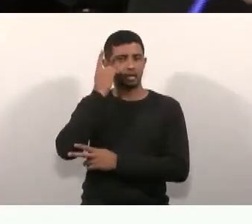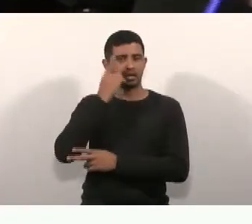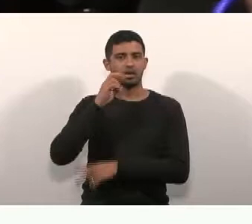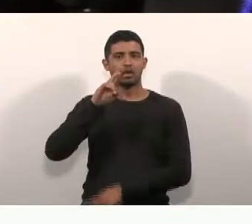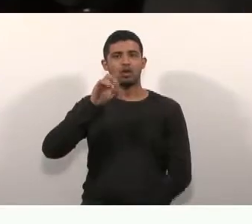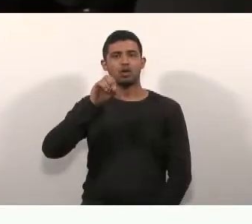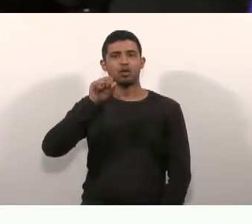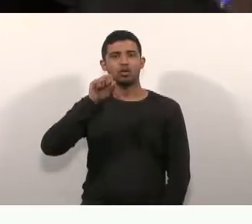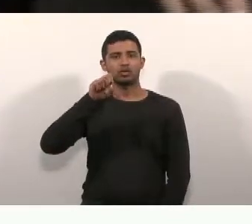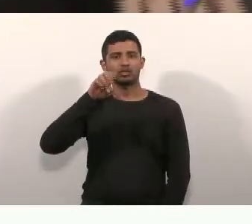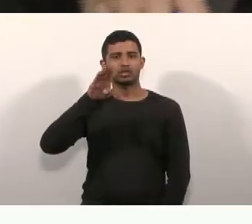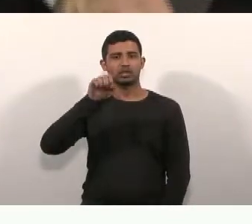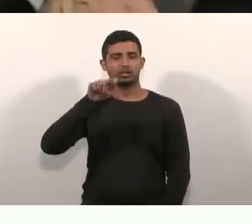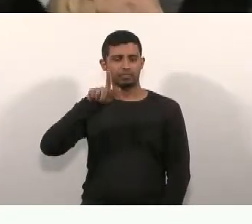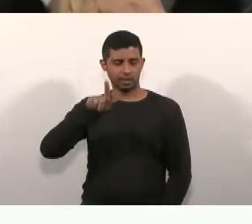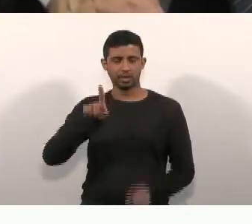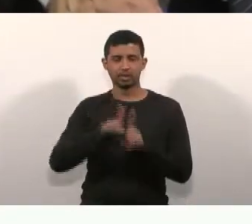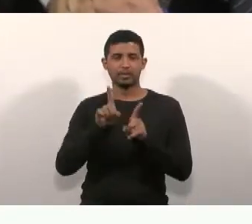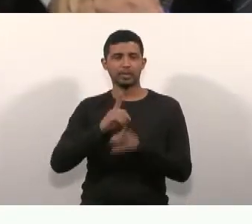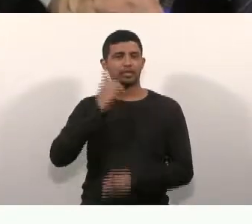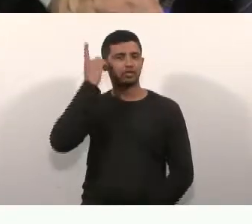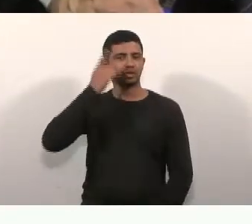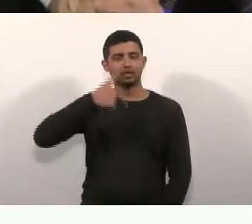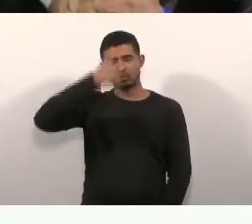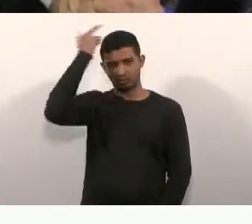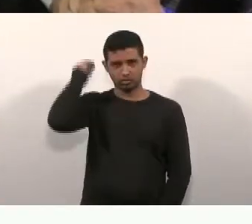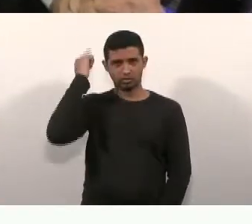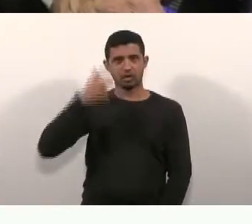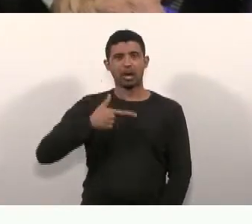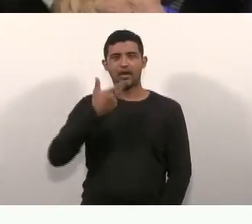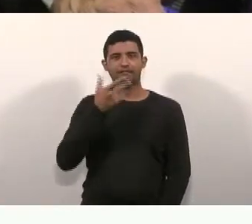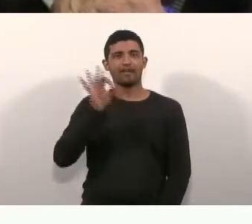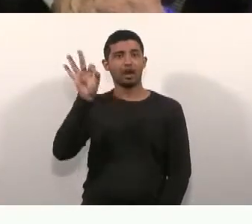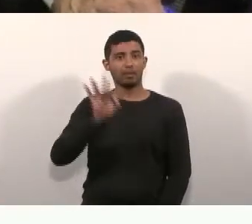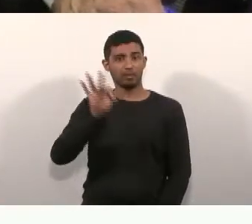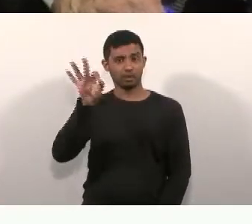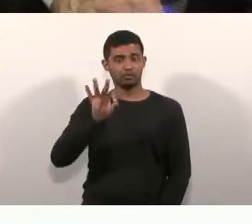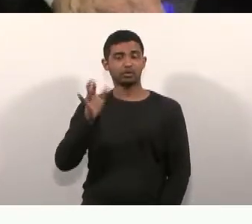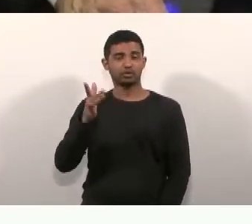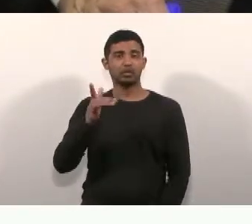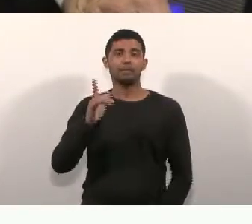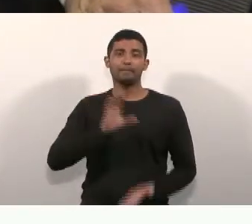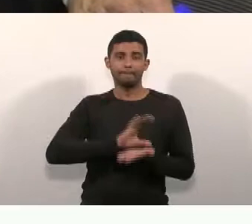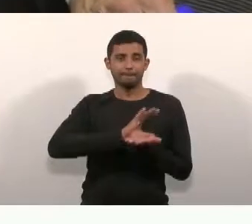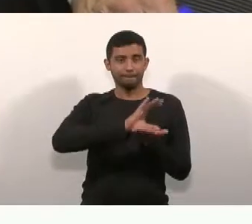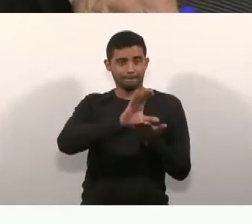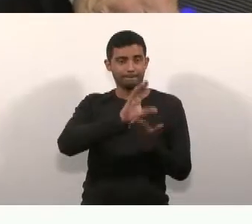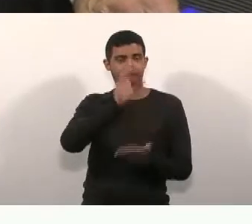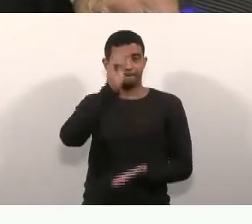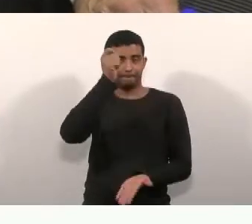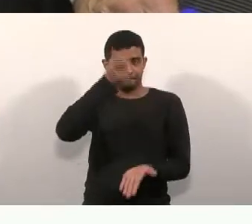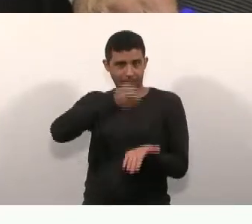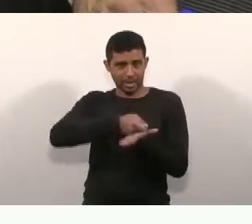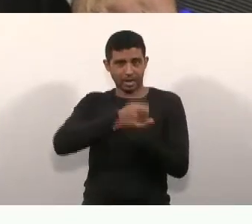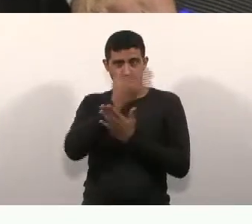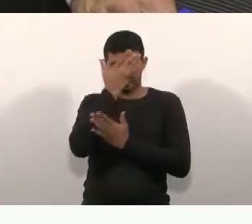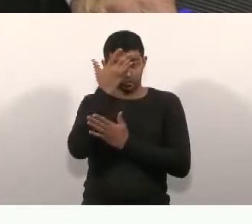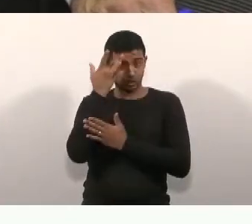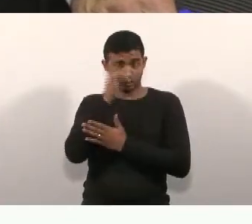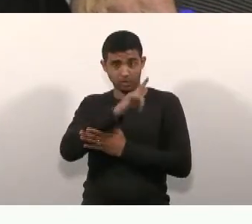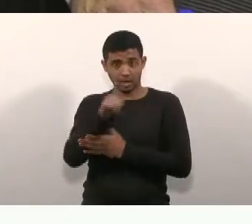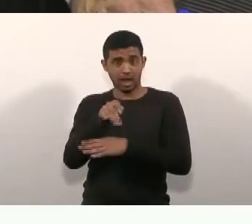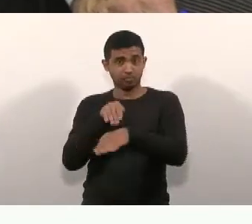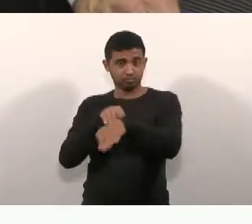Rosenberg Reis e autor da emenda, deputado Luiz Paulo, que dispõe sobre o percentual de postos de pagamento operado por pessoas nos